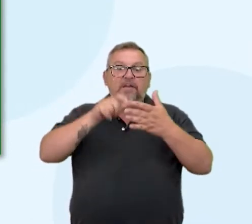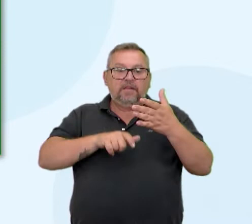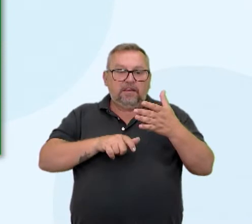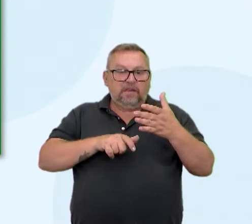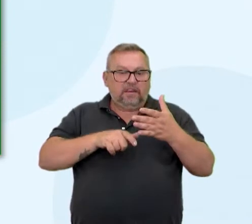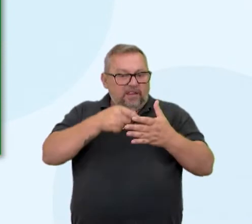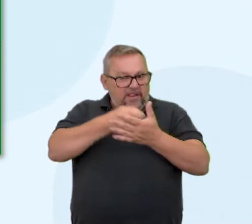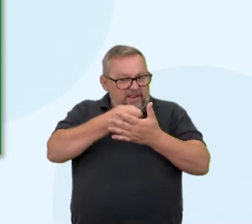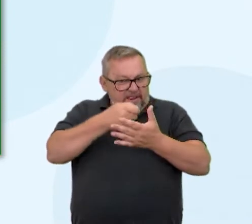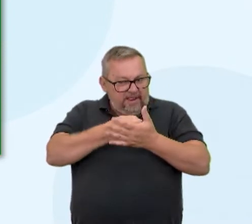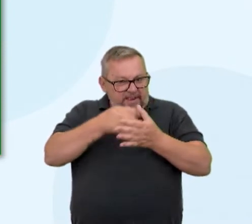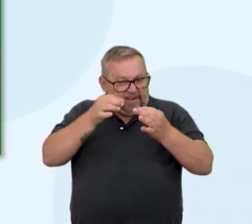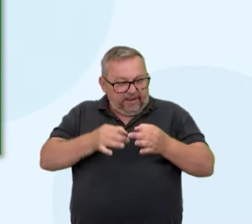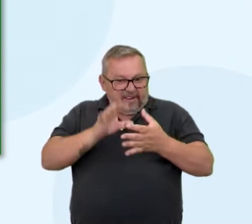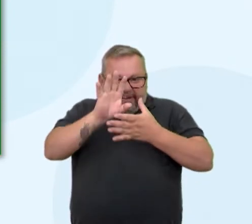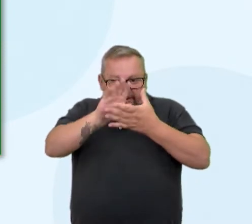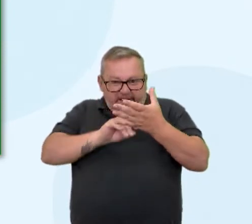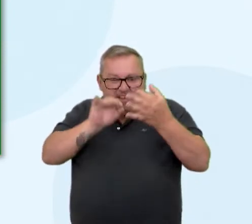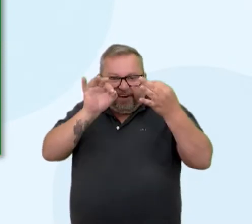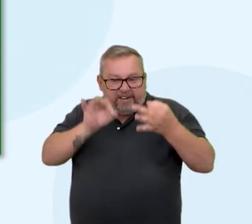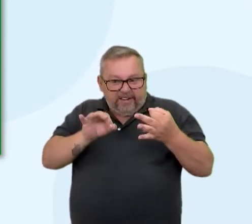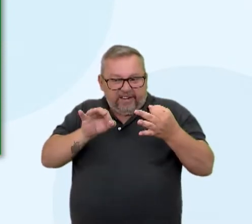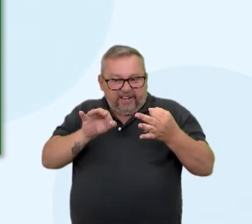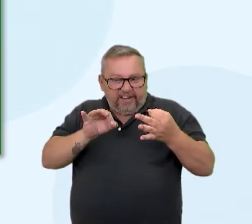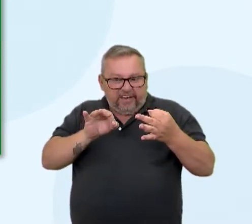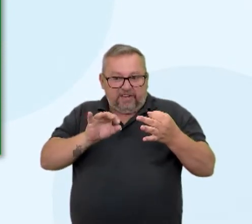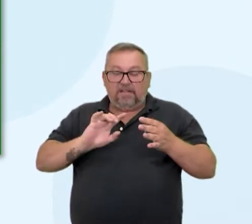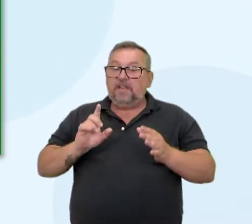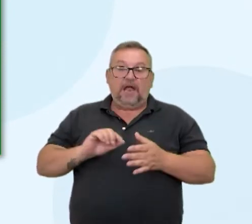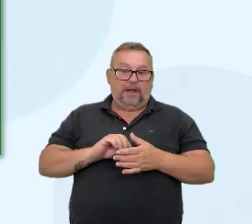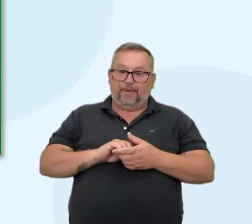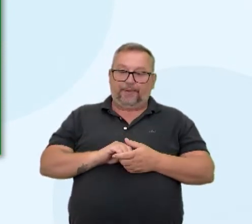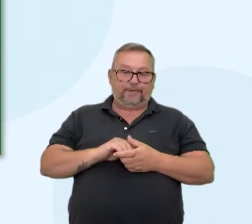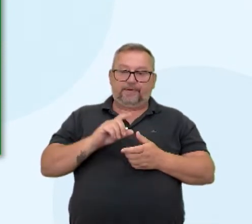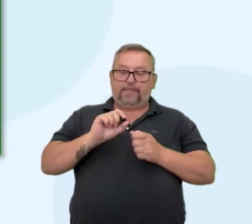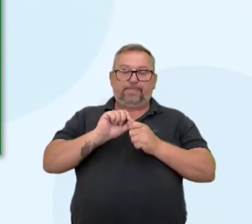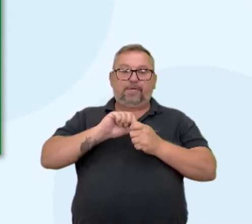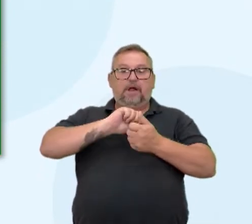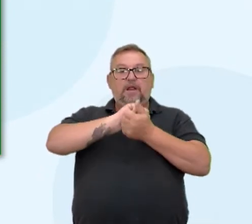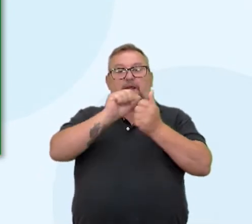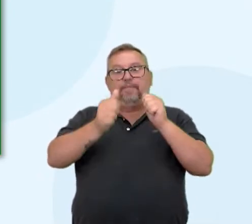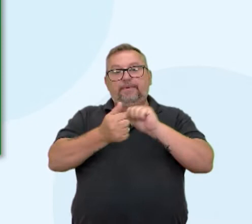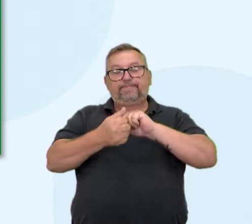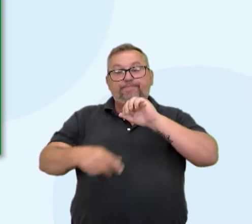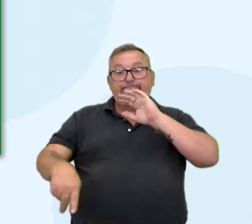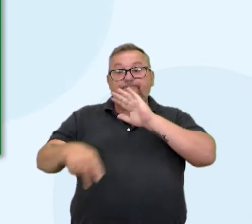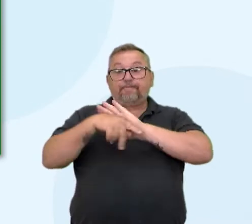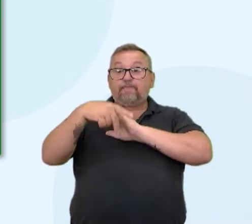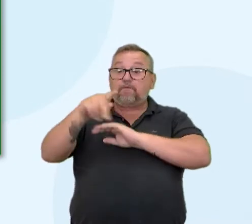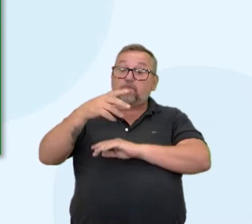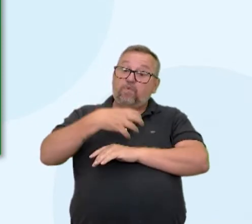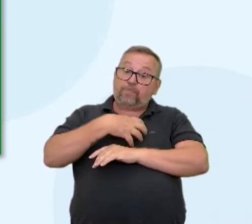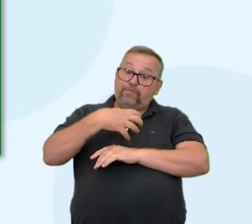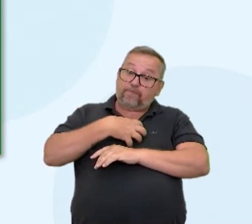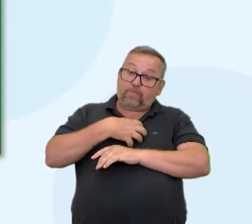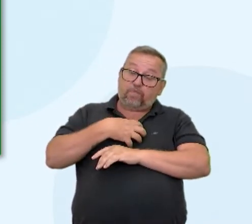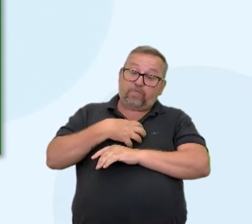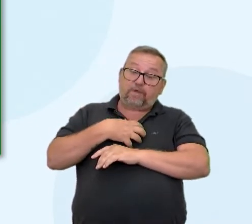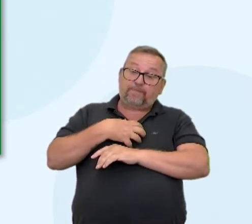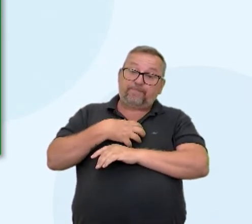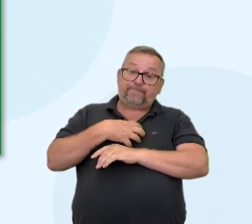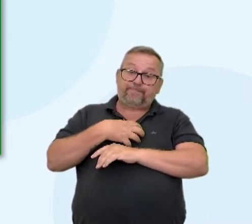Não, lógico que não. Quando eu falo engessado, é um modelo fixo. Não, você pode adaptá-lo, você pode ajustar a